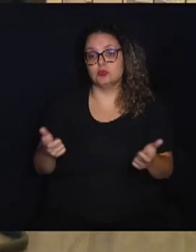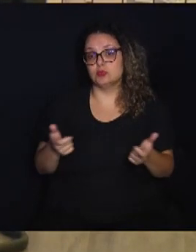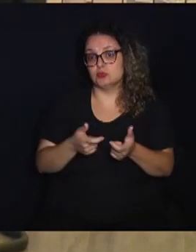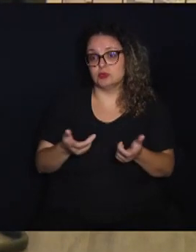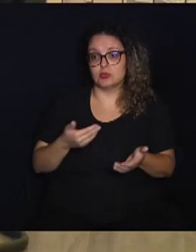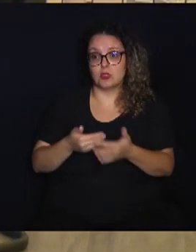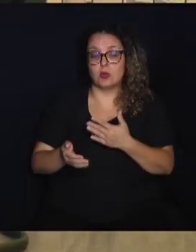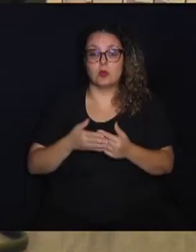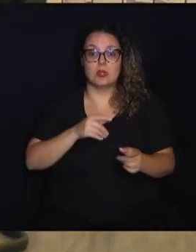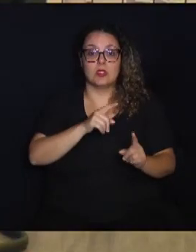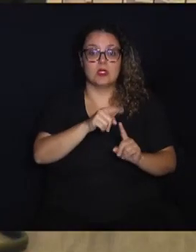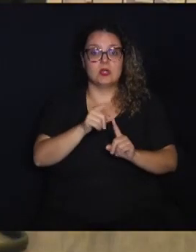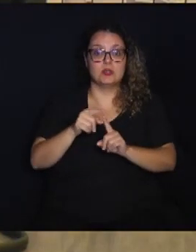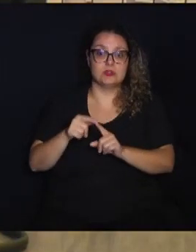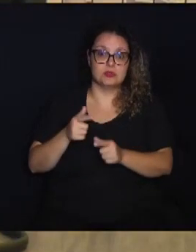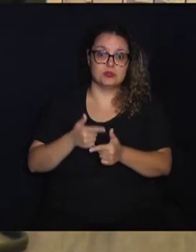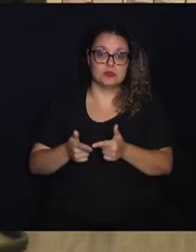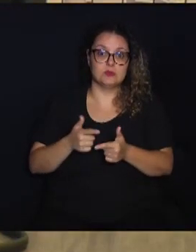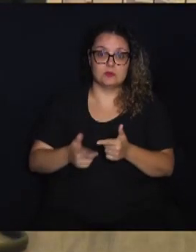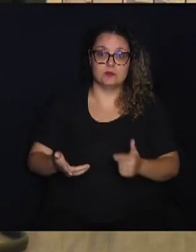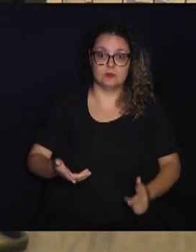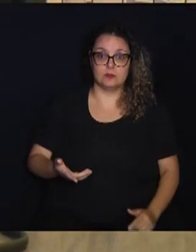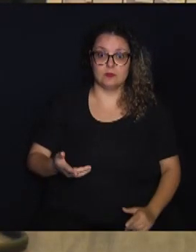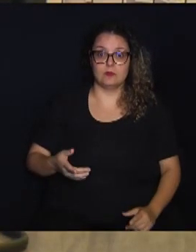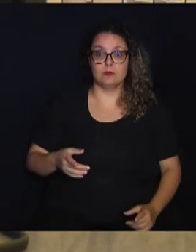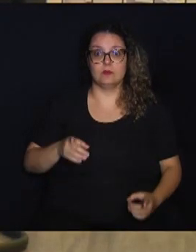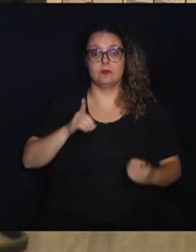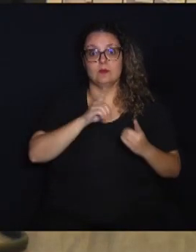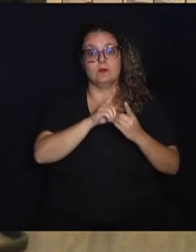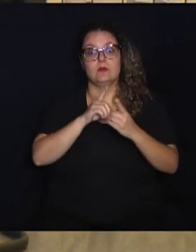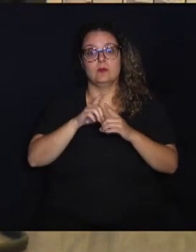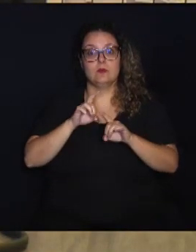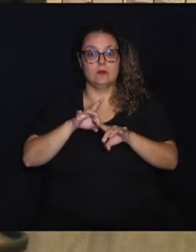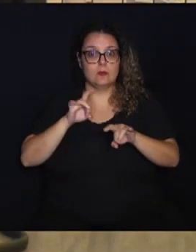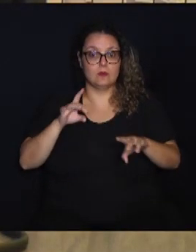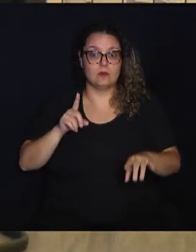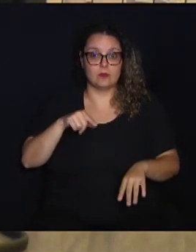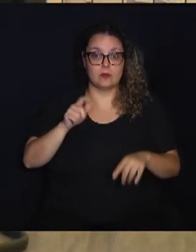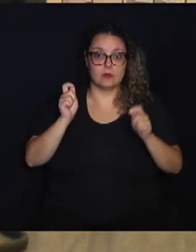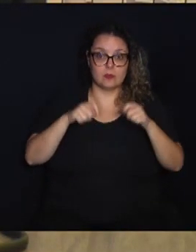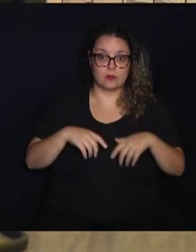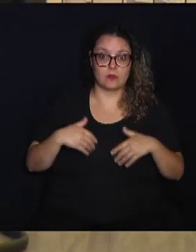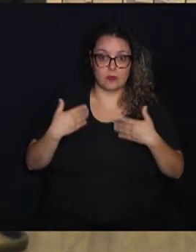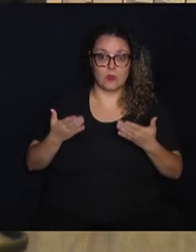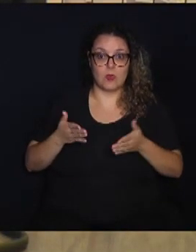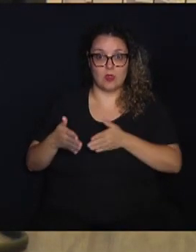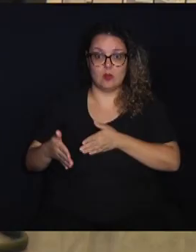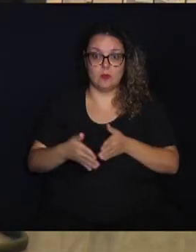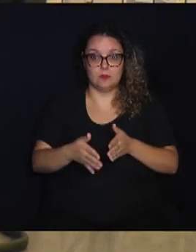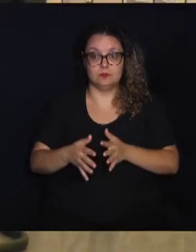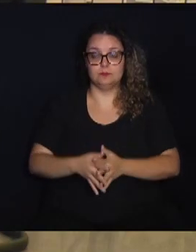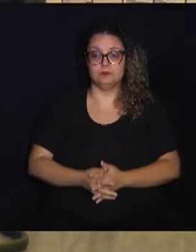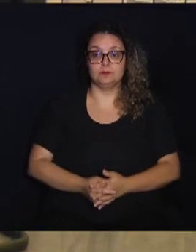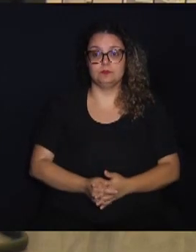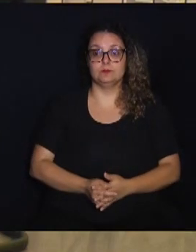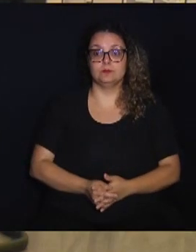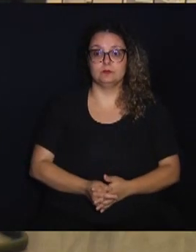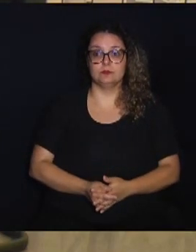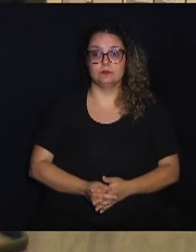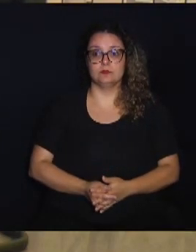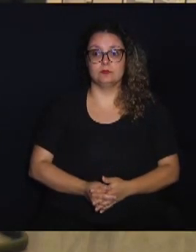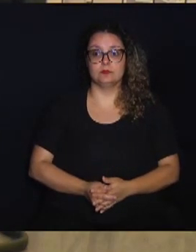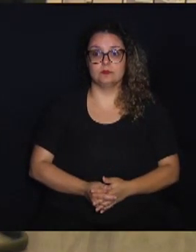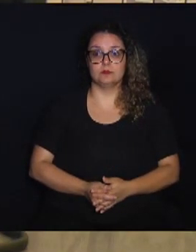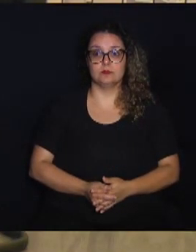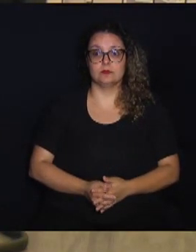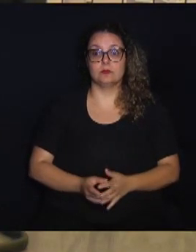de problema com esse atendimento online? É possível? Quais são os caminhos? Bom, primeiro,